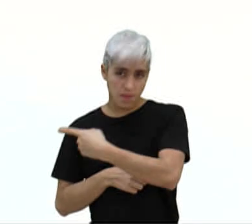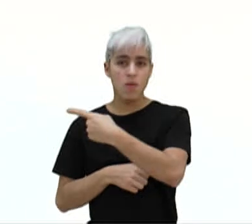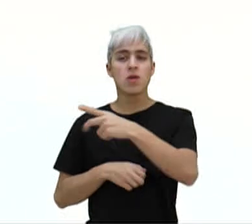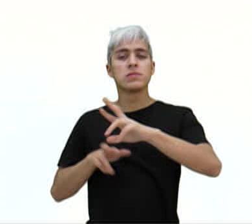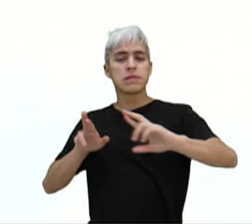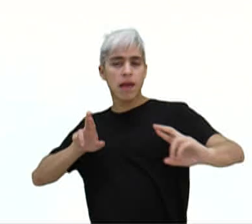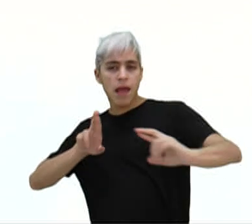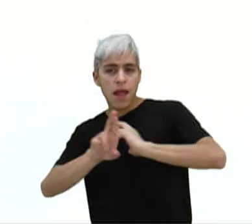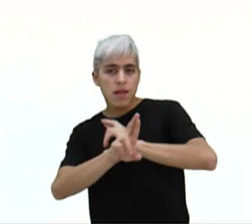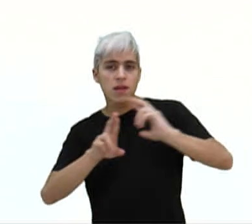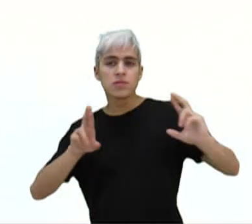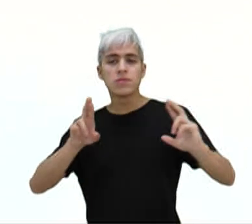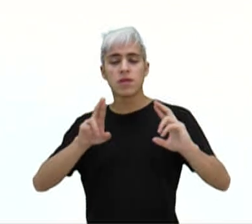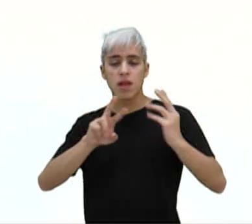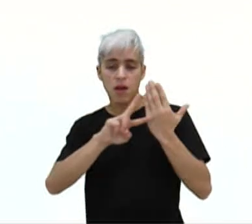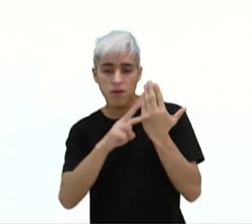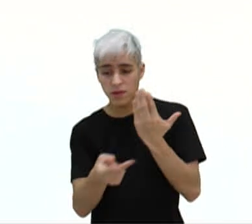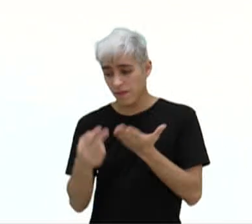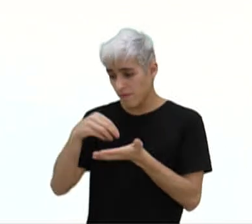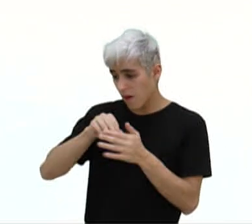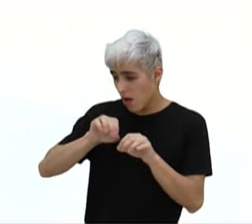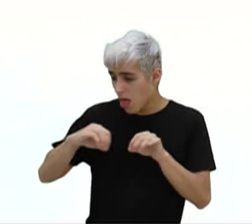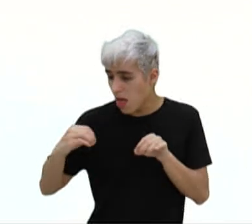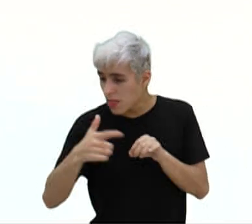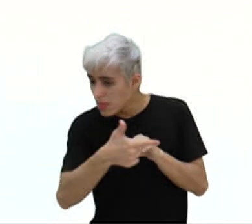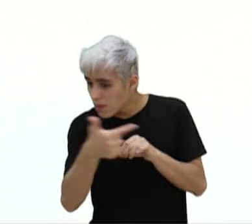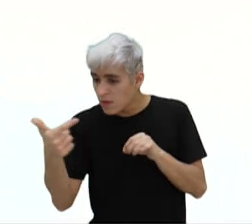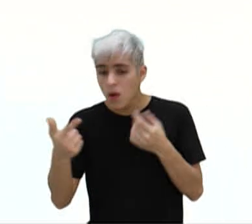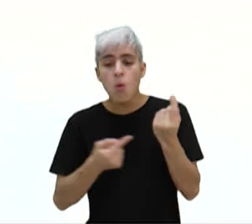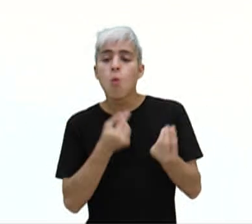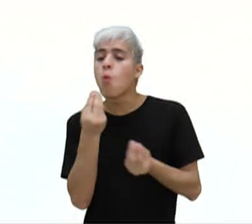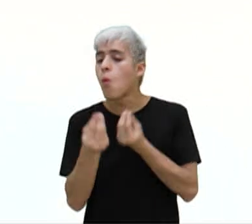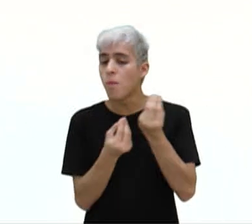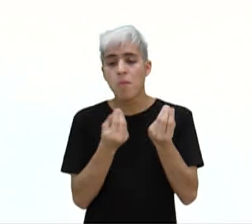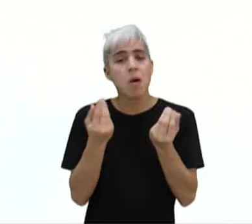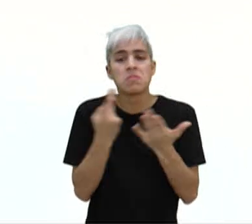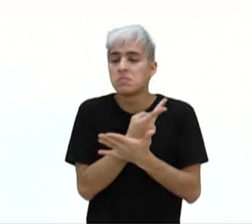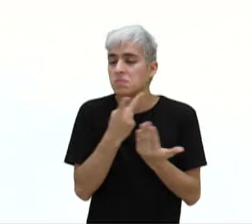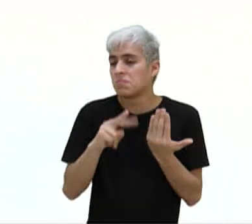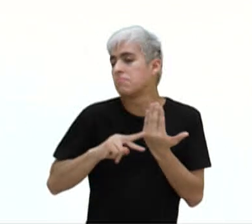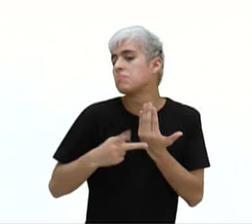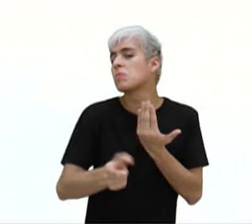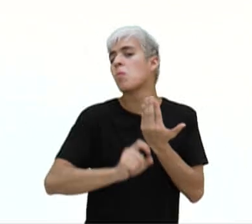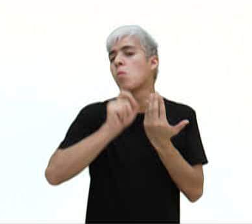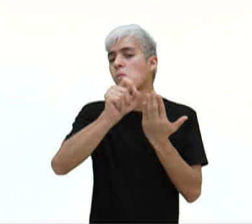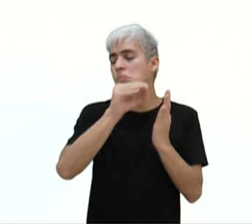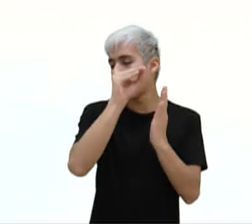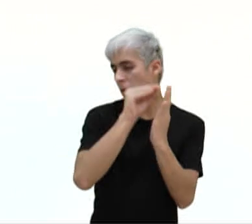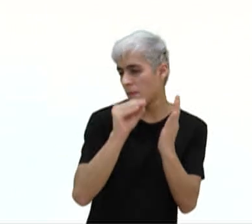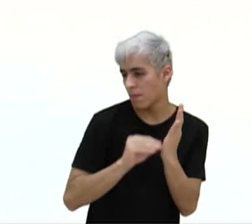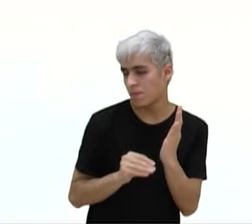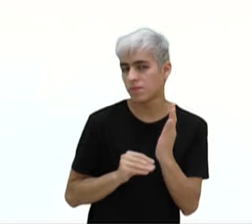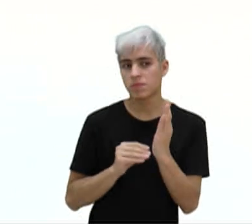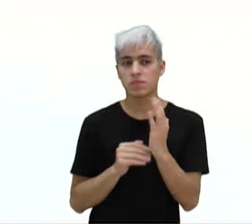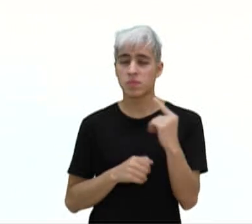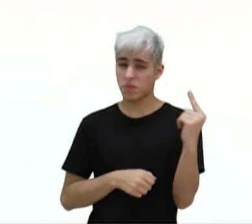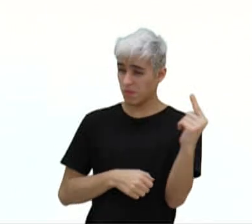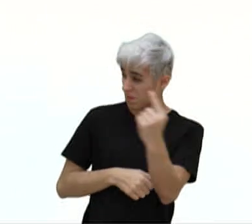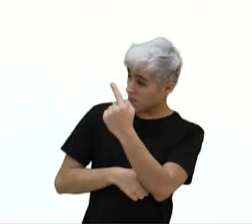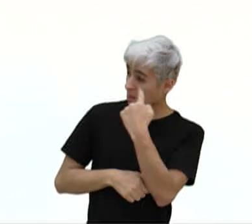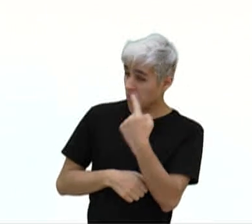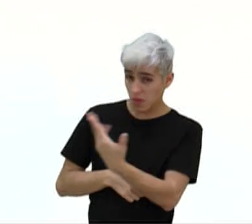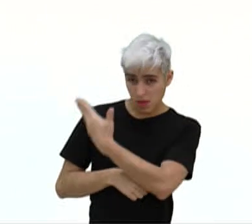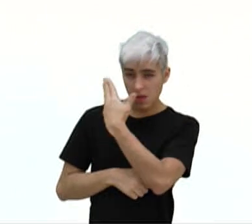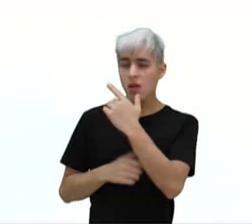as consequências da ausência do saneamento ambiental. Então, perceba o que existe, quais os elementos que existem